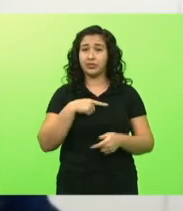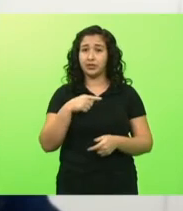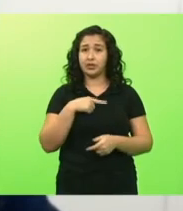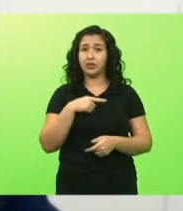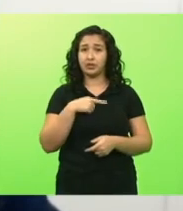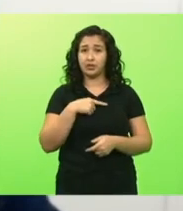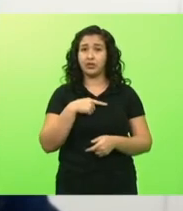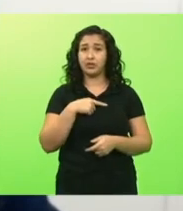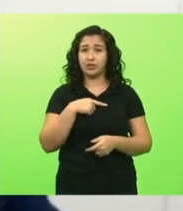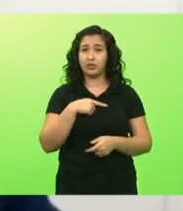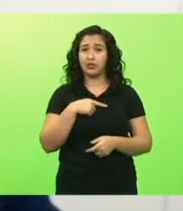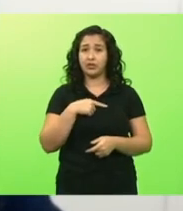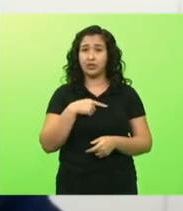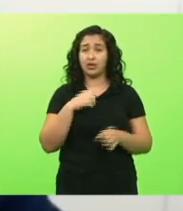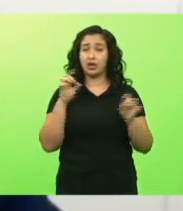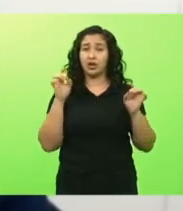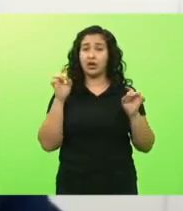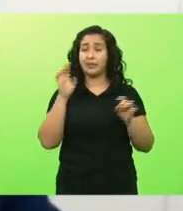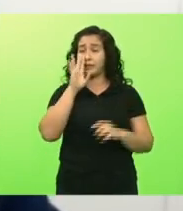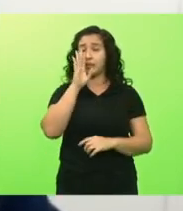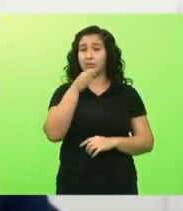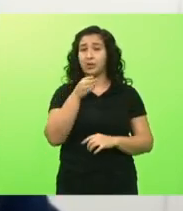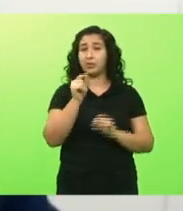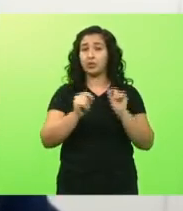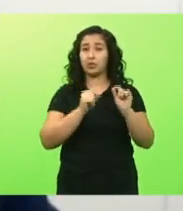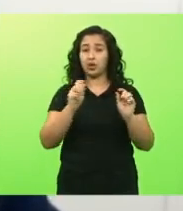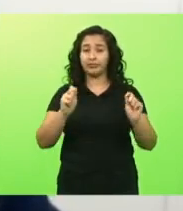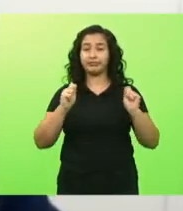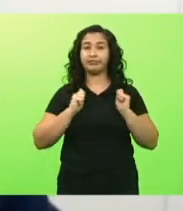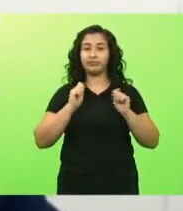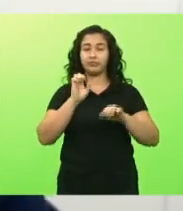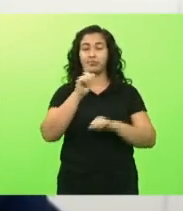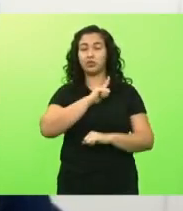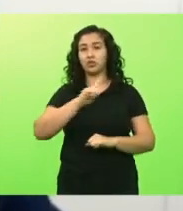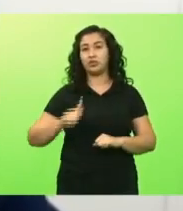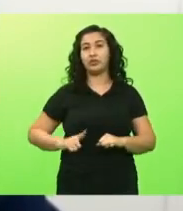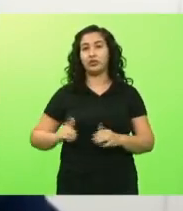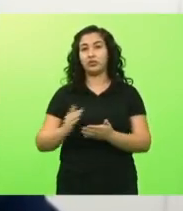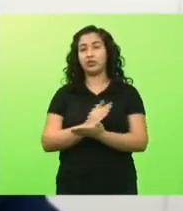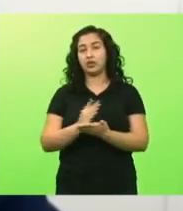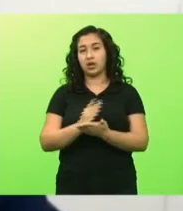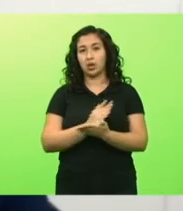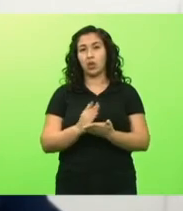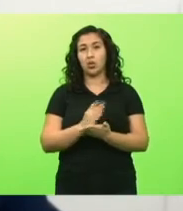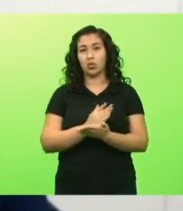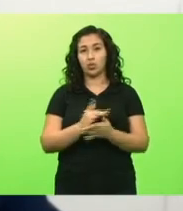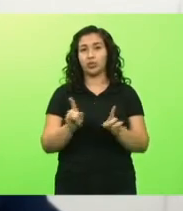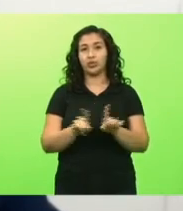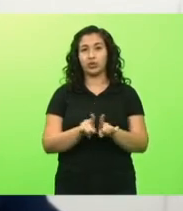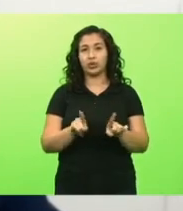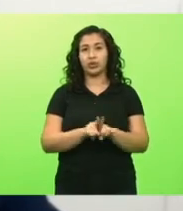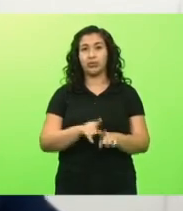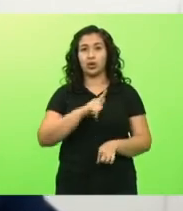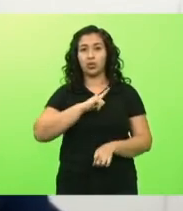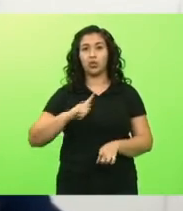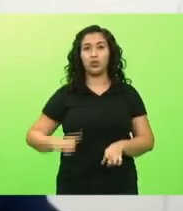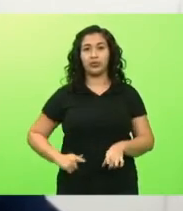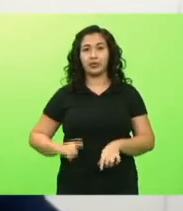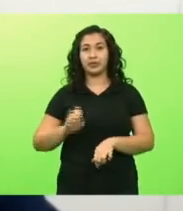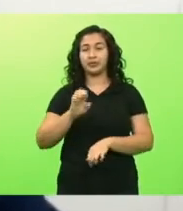também, especialmente, à omissão dos governos e à omissão do governo de Santa